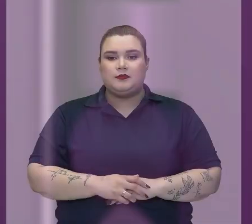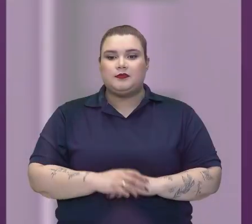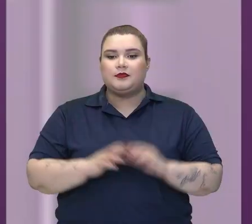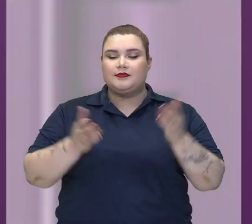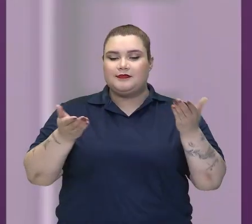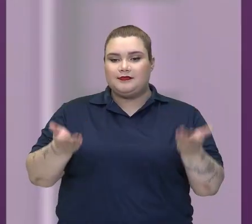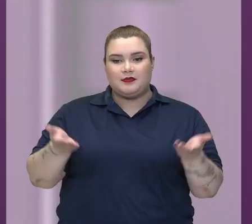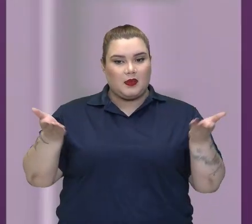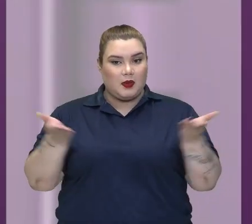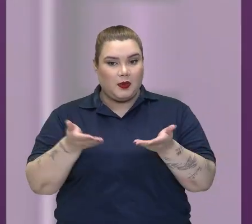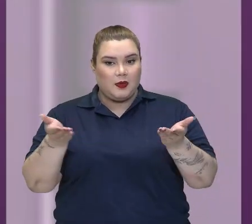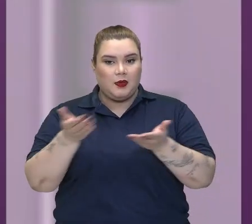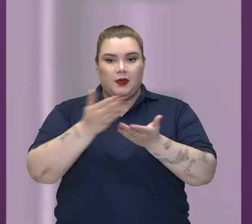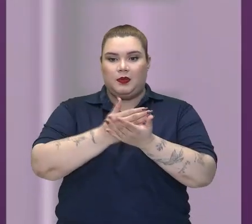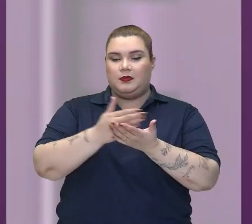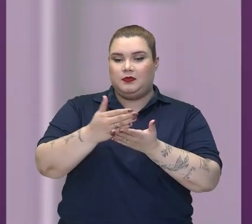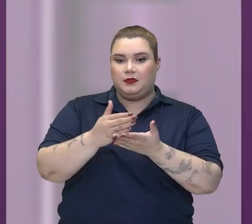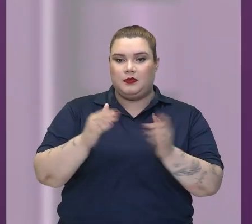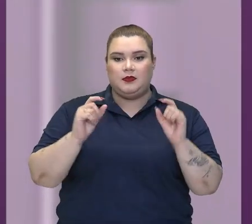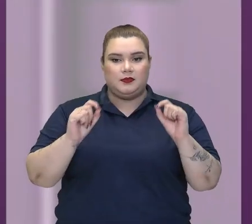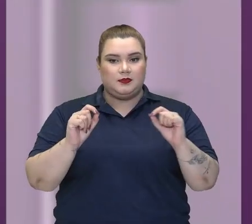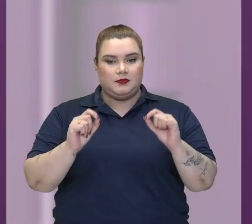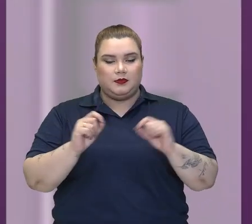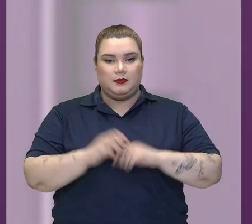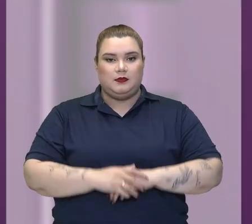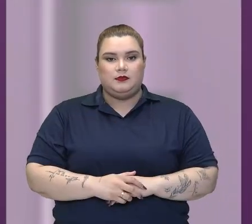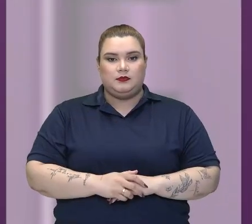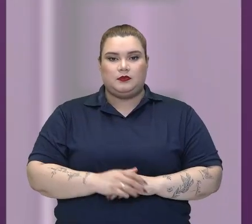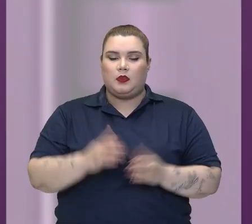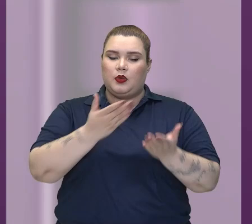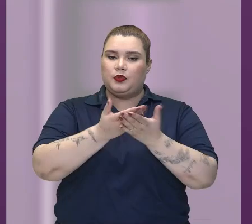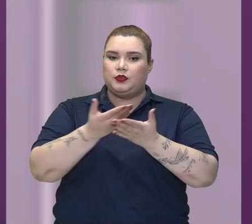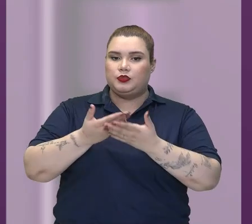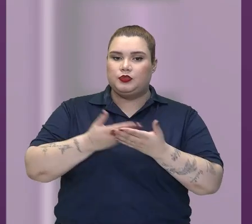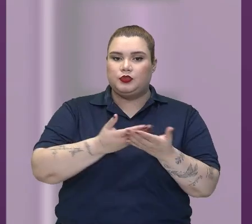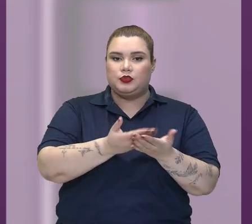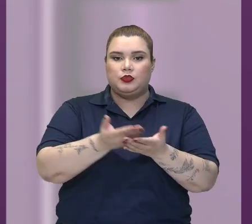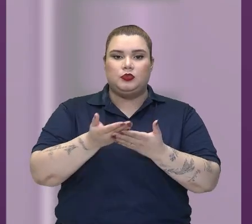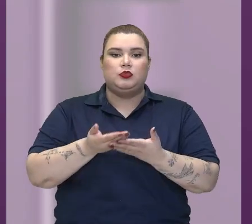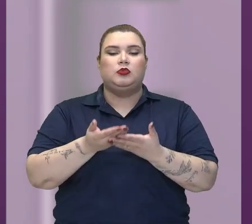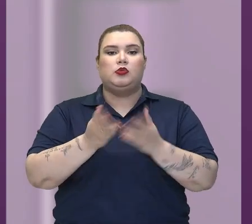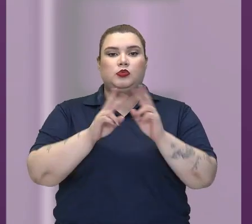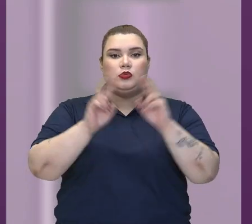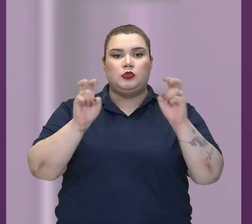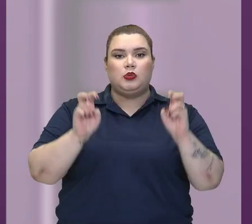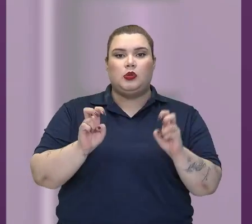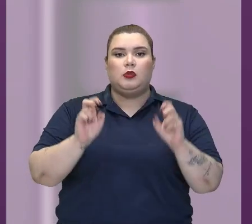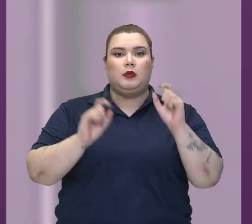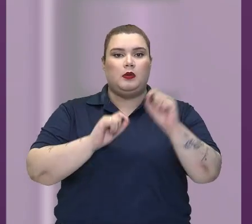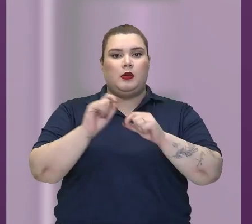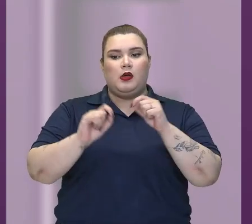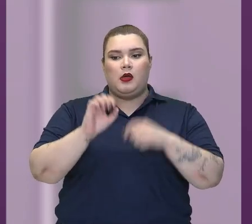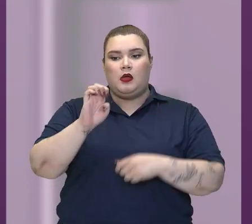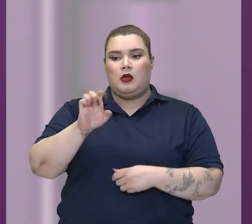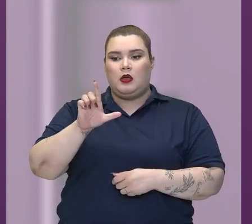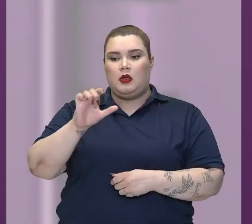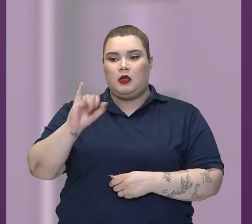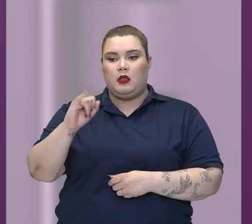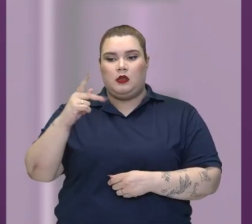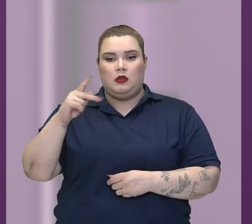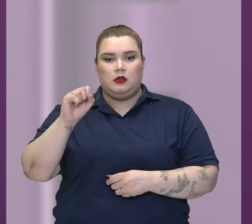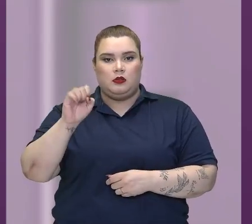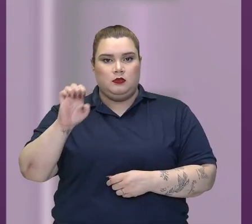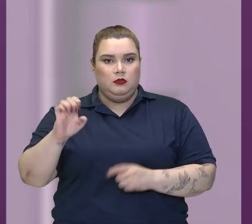Muito bem, vamos dar início agora, falando um pouco aí sobre a elipse. Vamos ver aqui